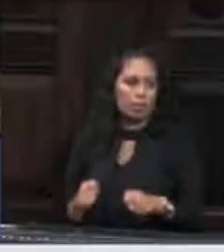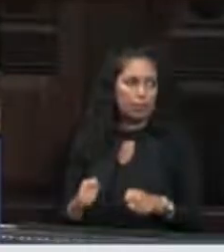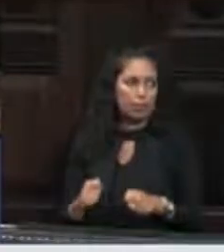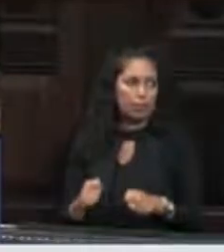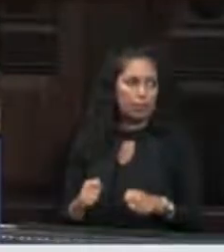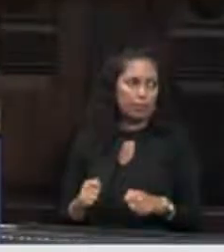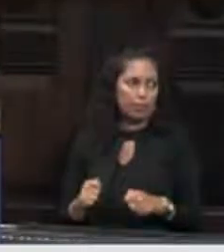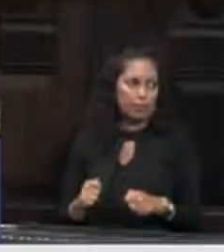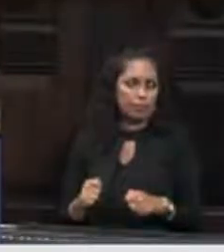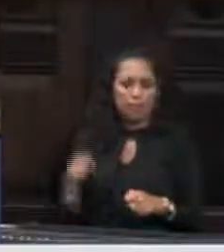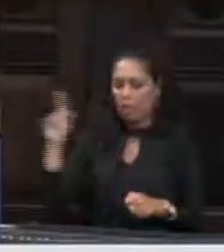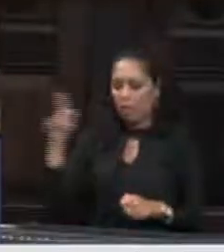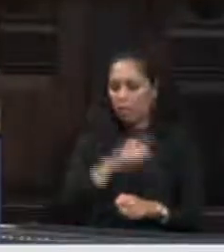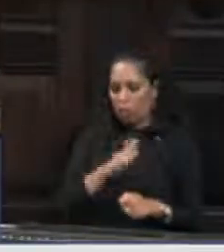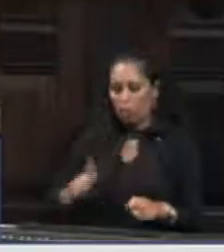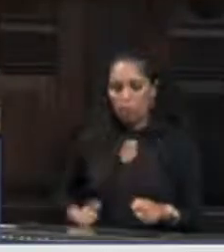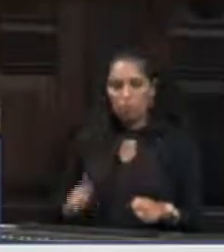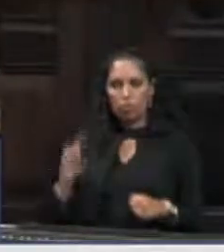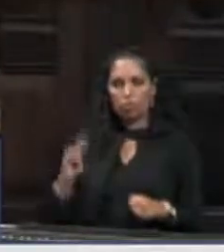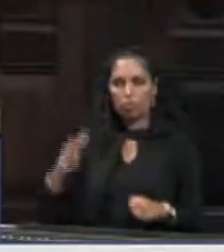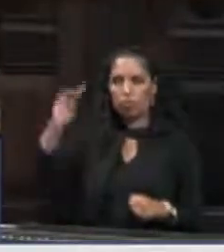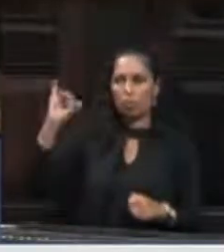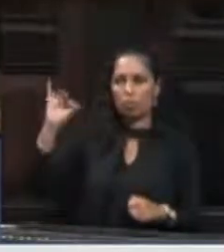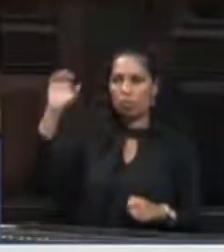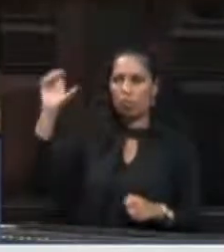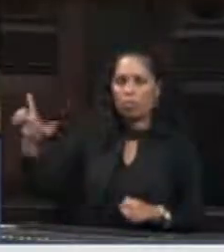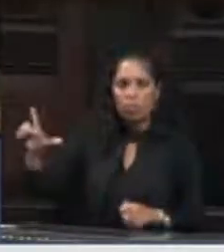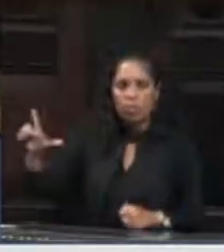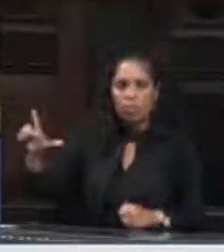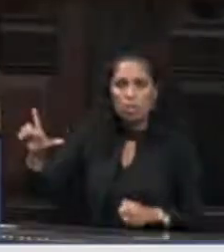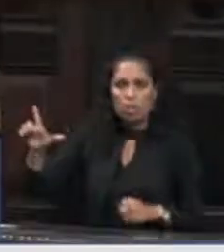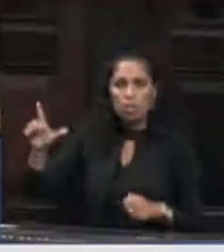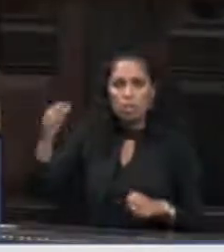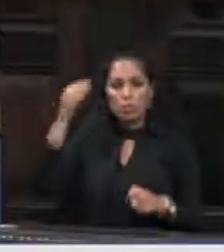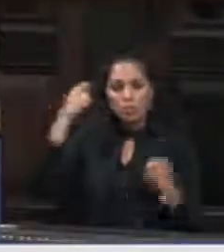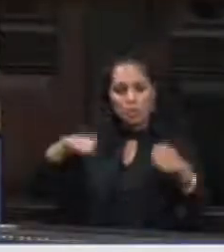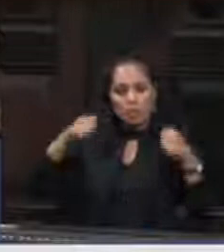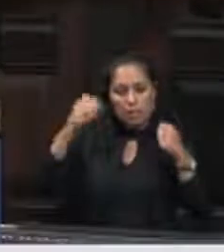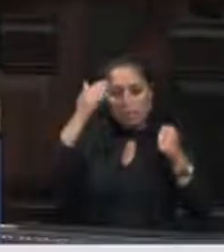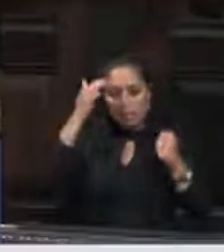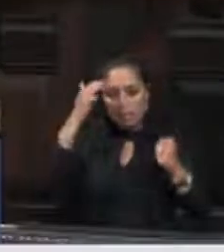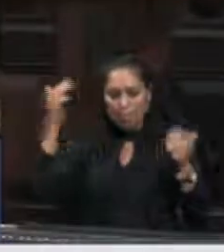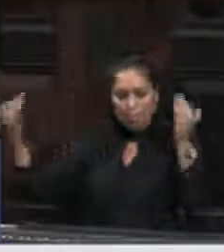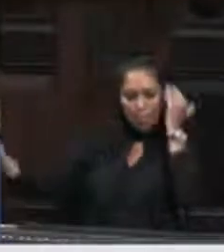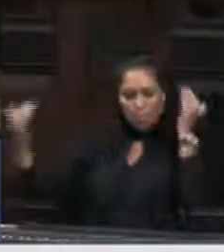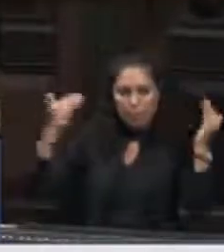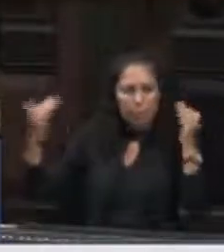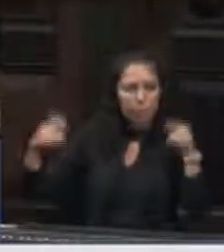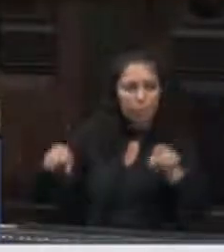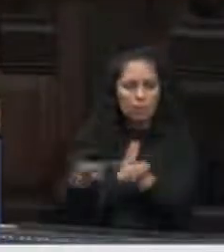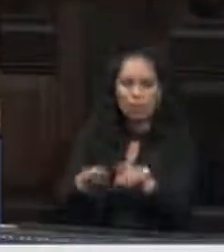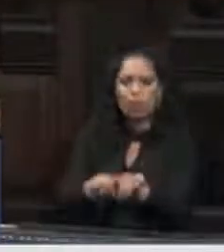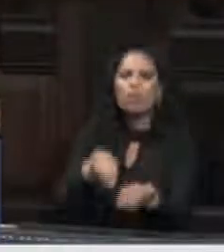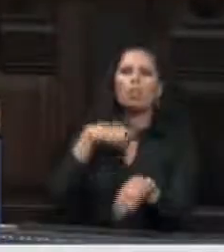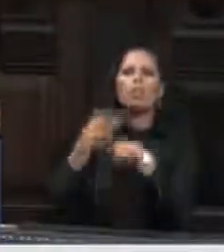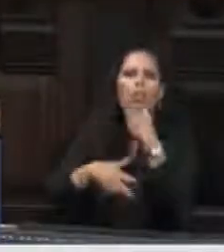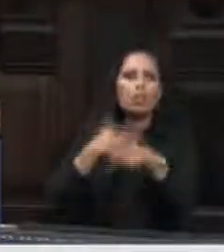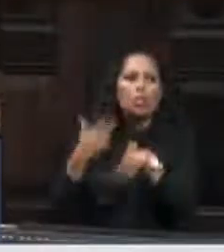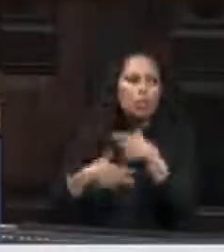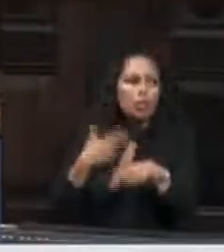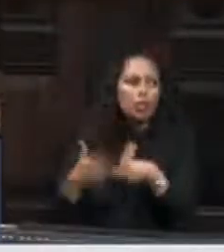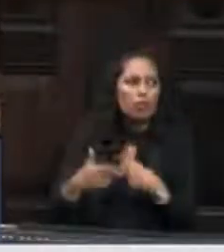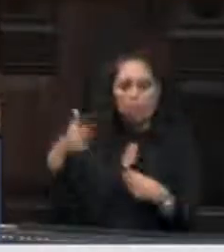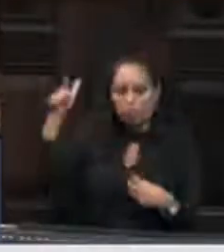proposta razoável, marcada por razoabilidade. Além disso, chama a atenção que o